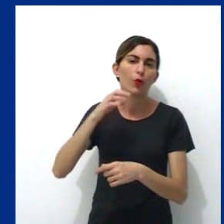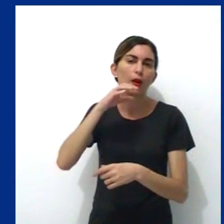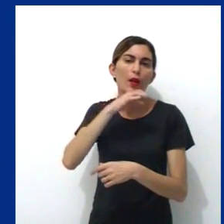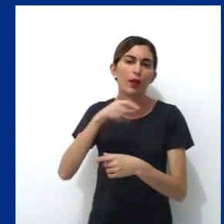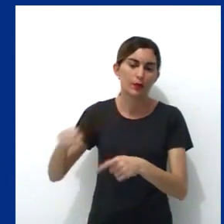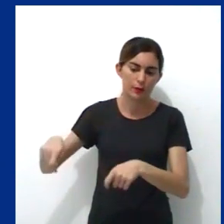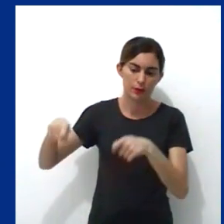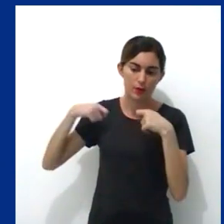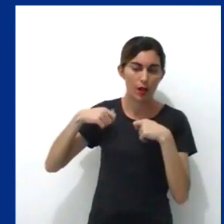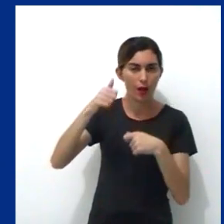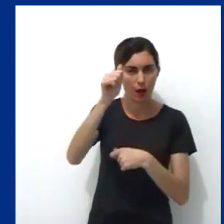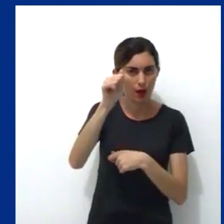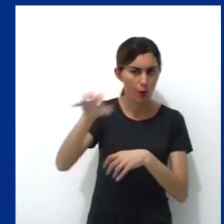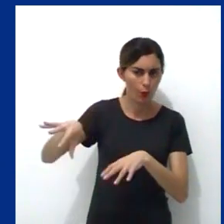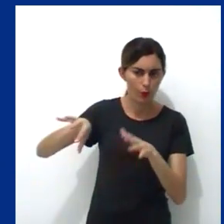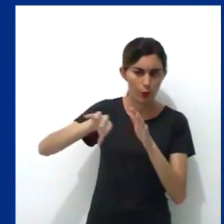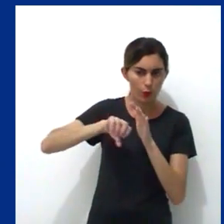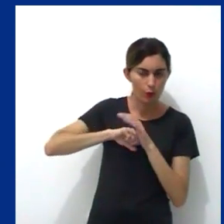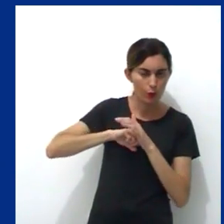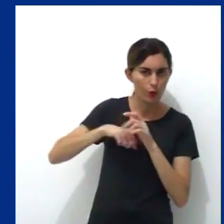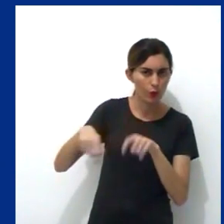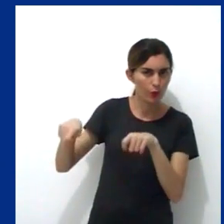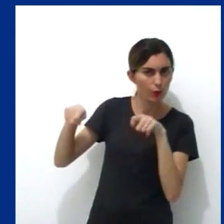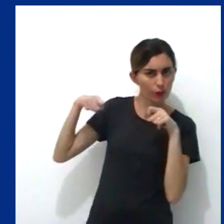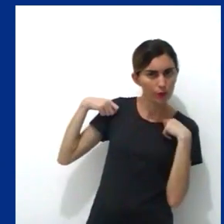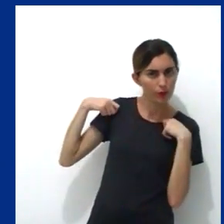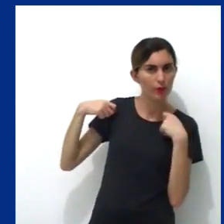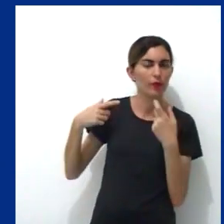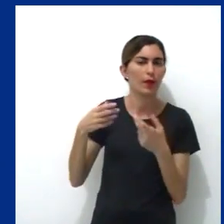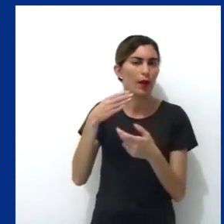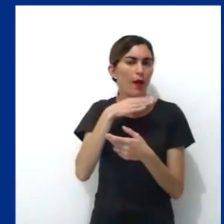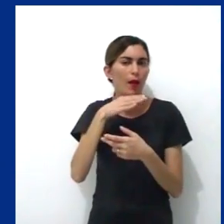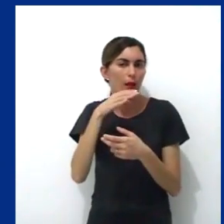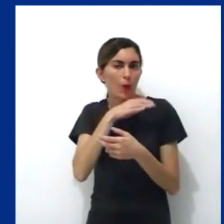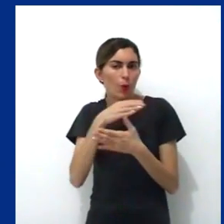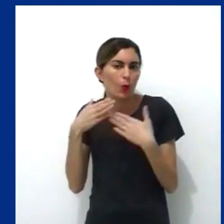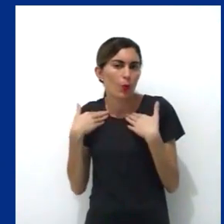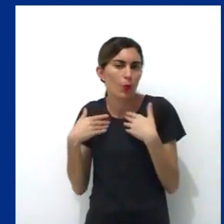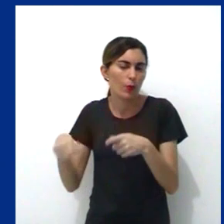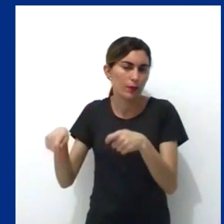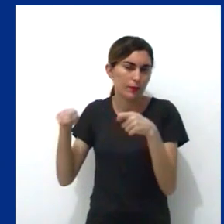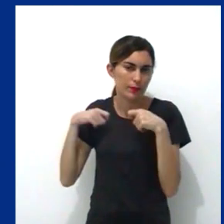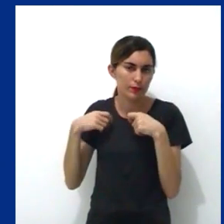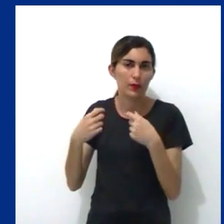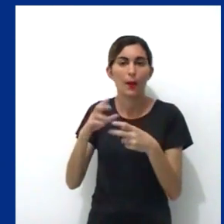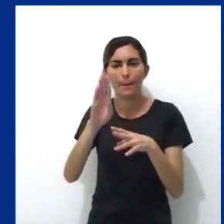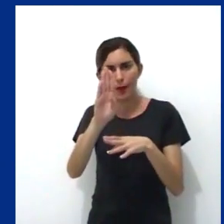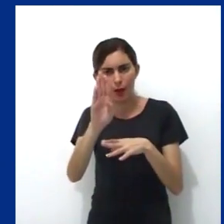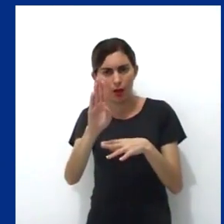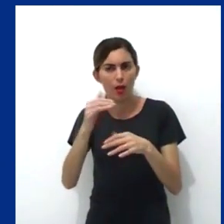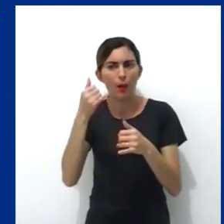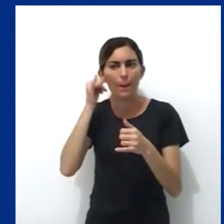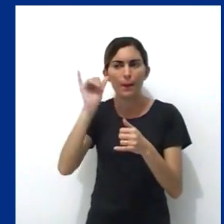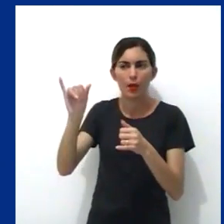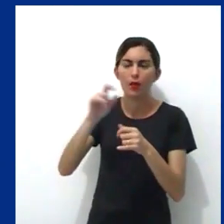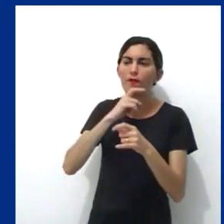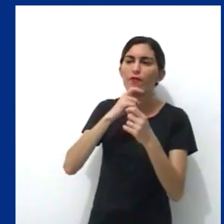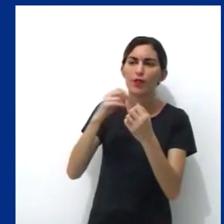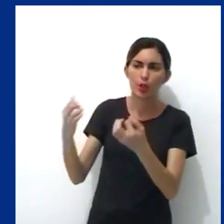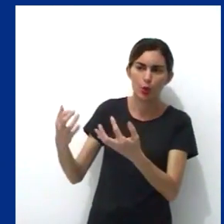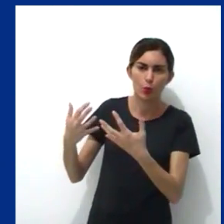dizer nessa tirinha? A tirinha ela faz referência a uma propriedade de uma grandeza física, em que a função do